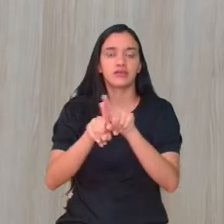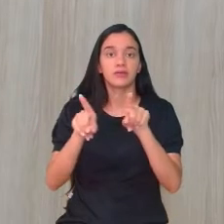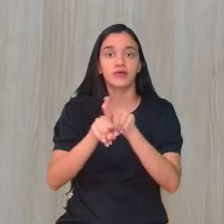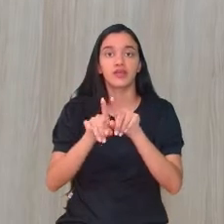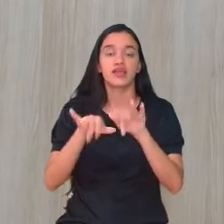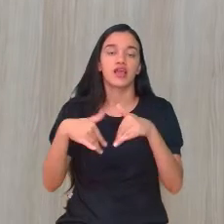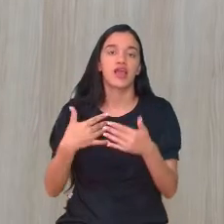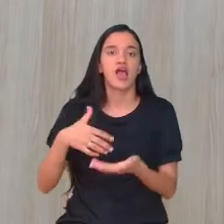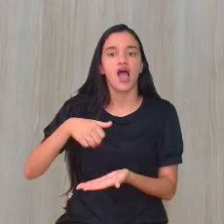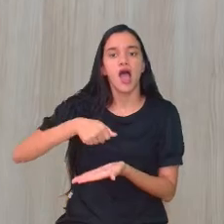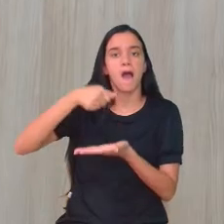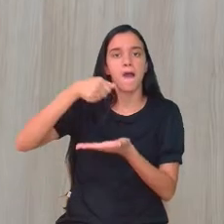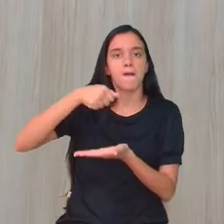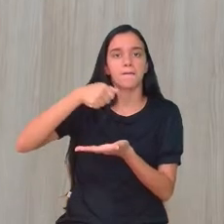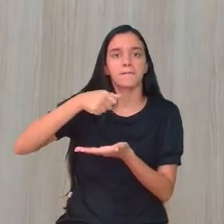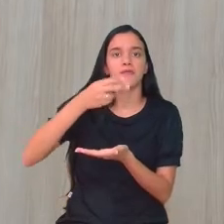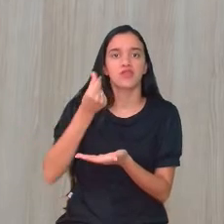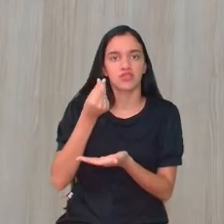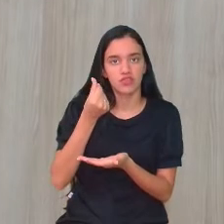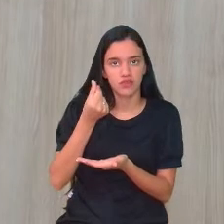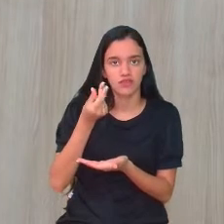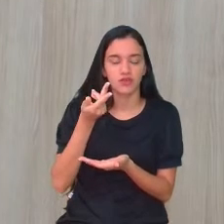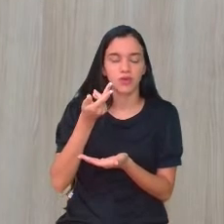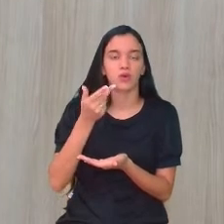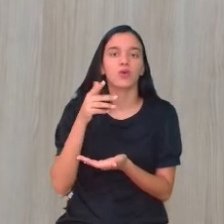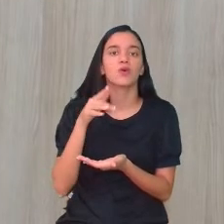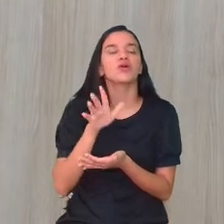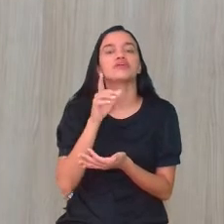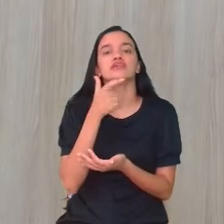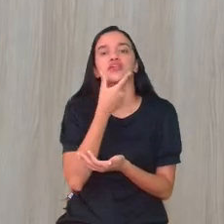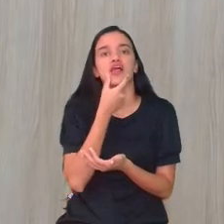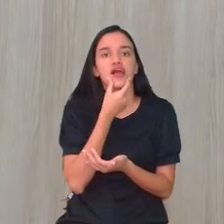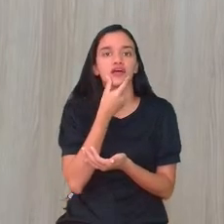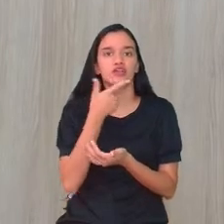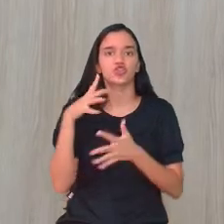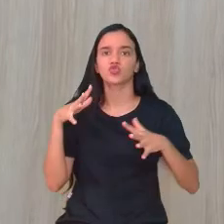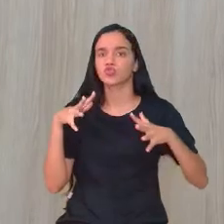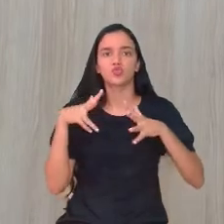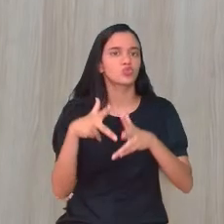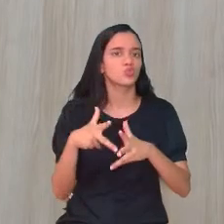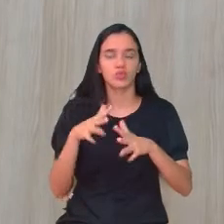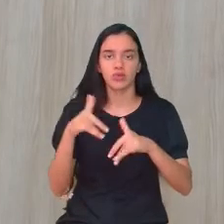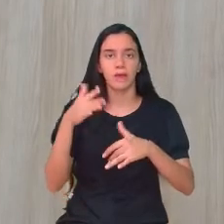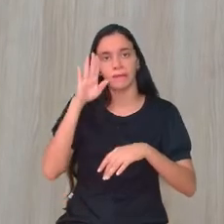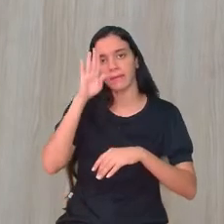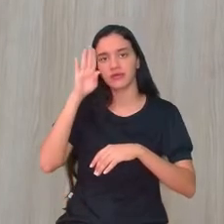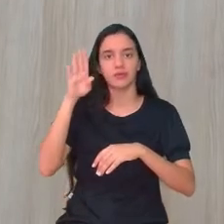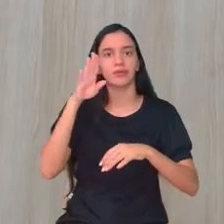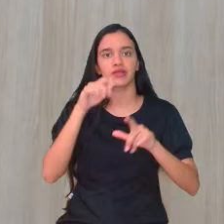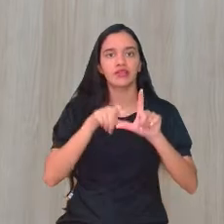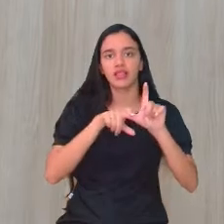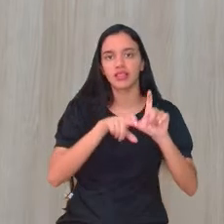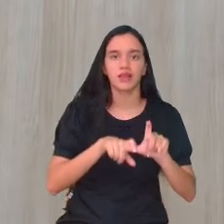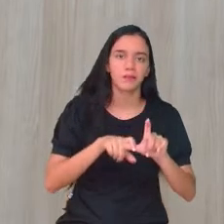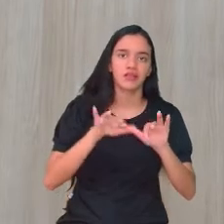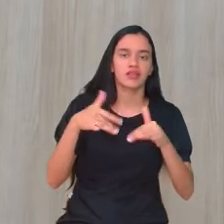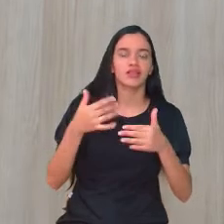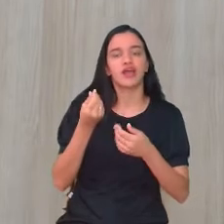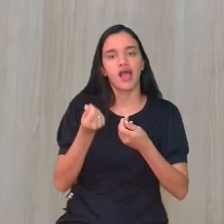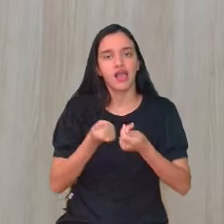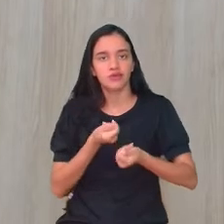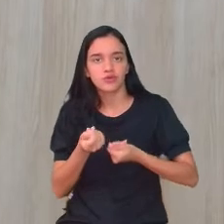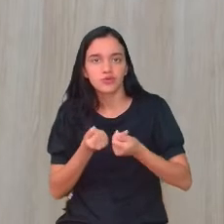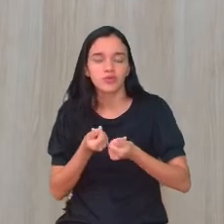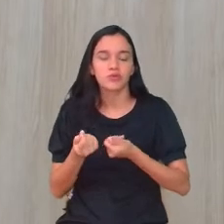de Valores de Nova York, e todo mundo, né, na Europa, que principalmente esses países que dependiam, né, da